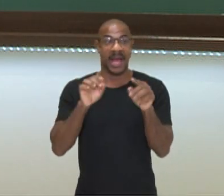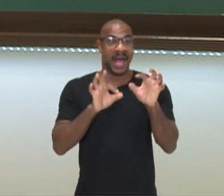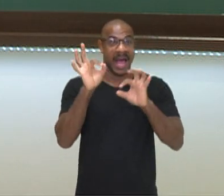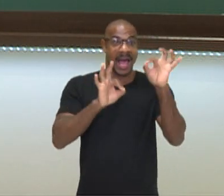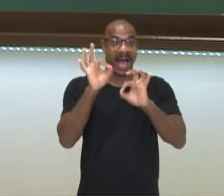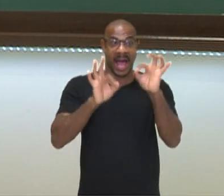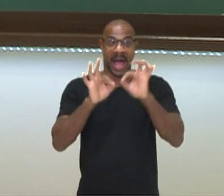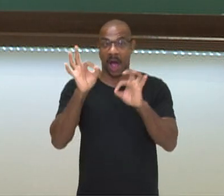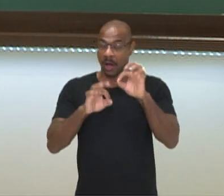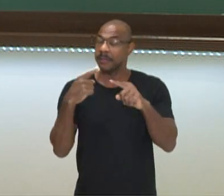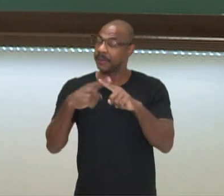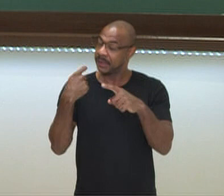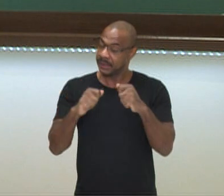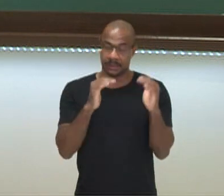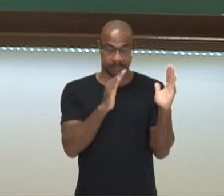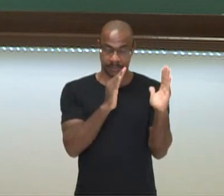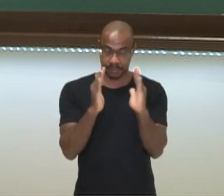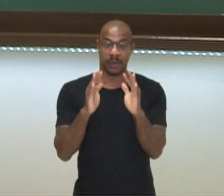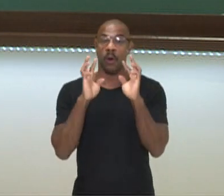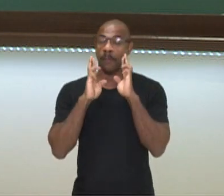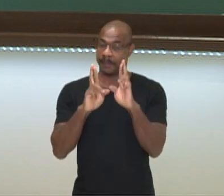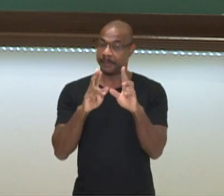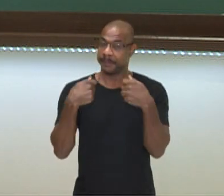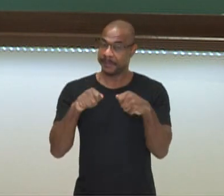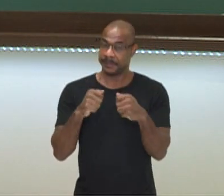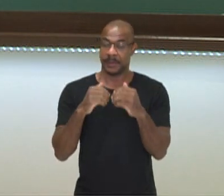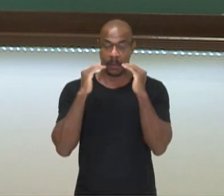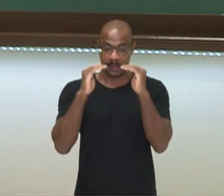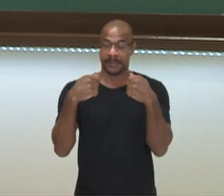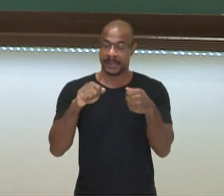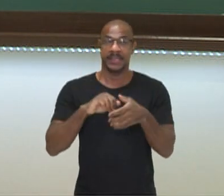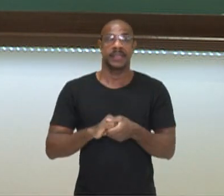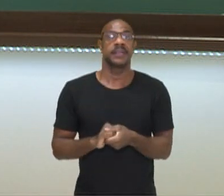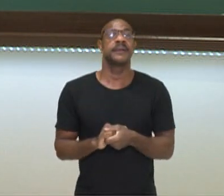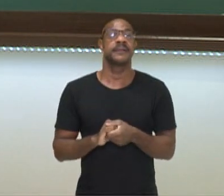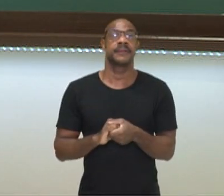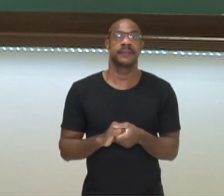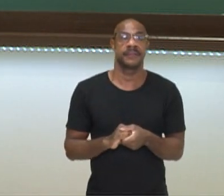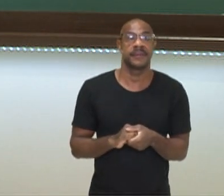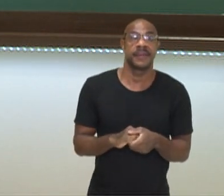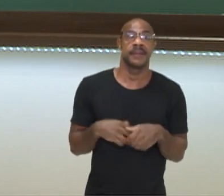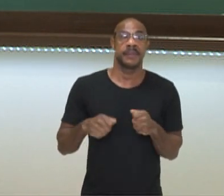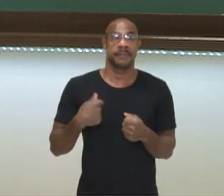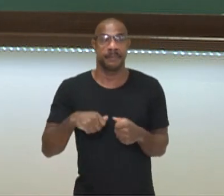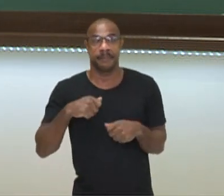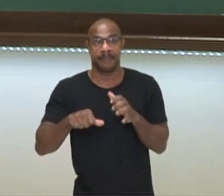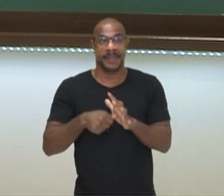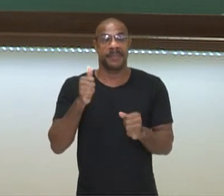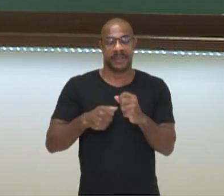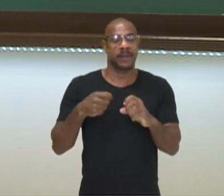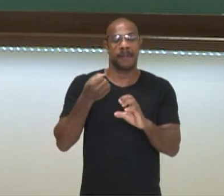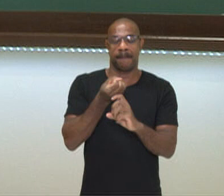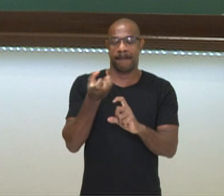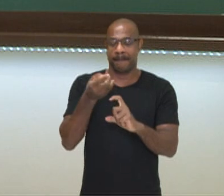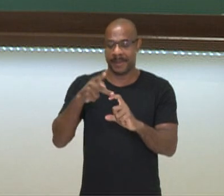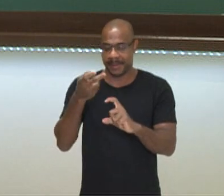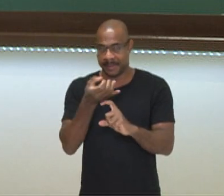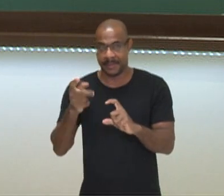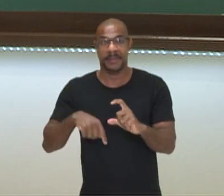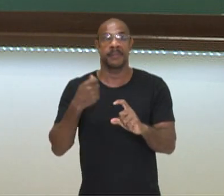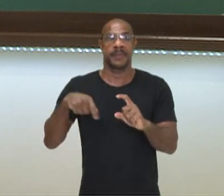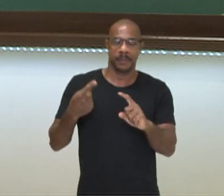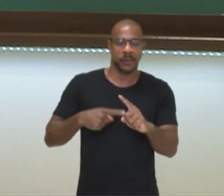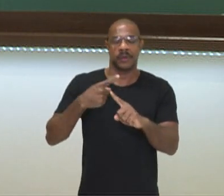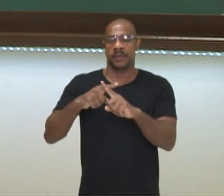das operações também precisam ser obedecidas. Que ordem, professora? Primeiro potenciação, depois multiplicação e